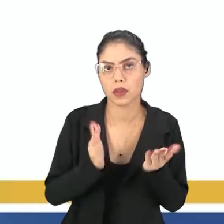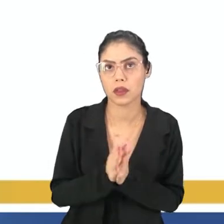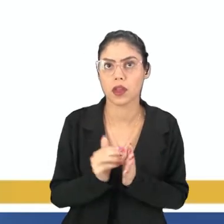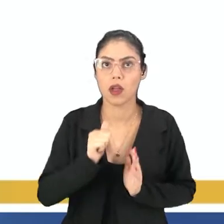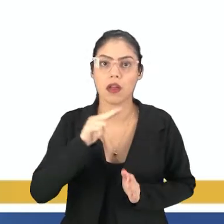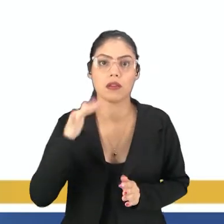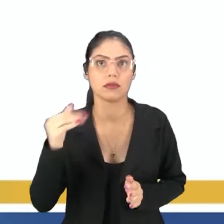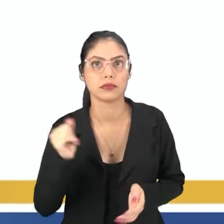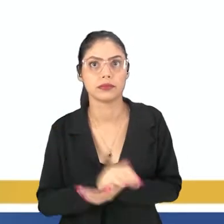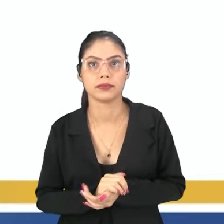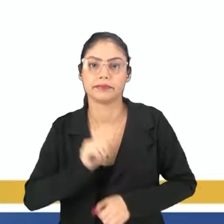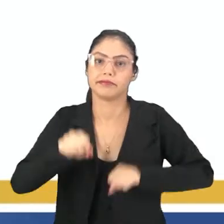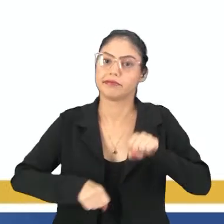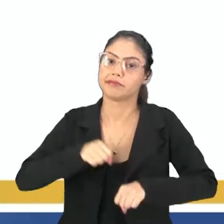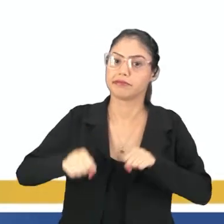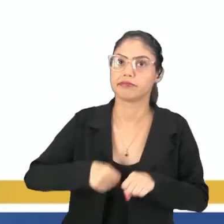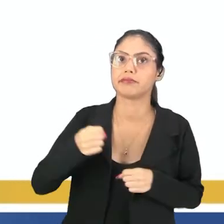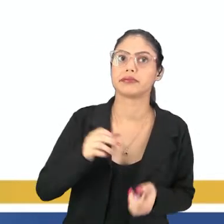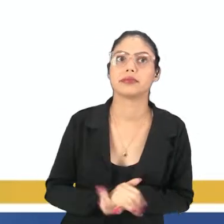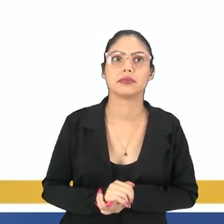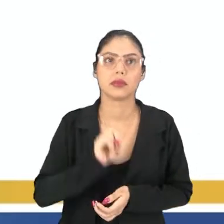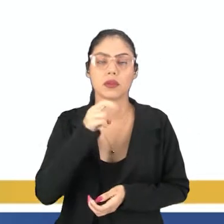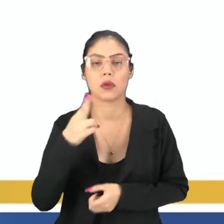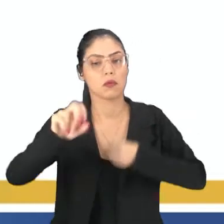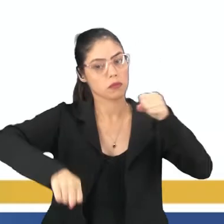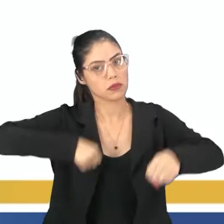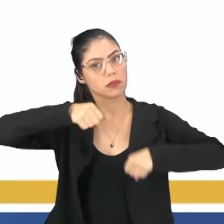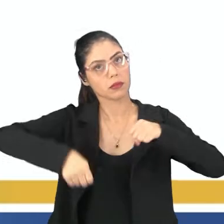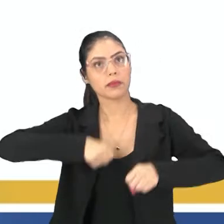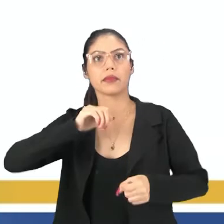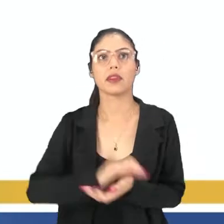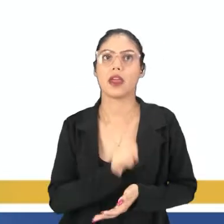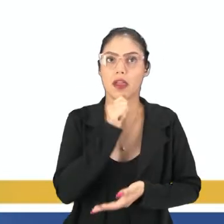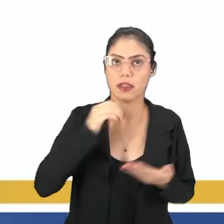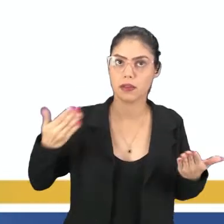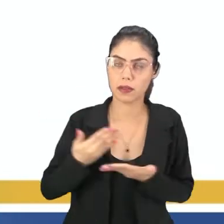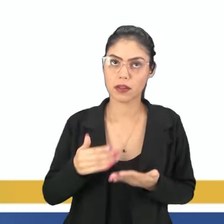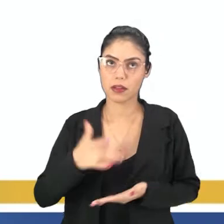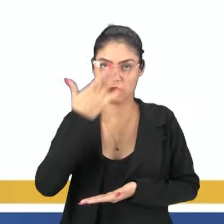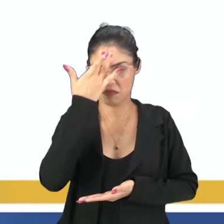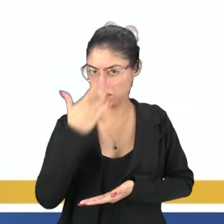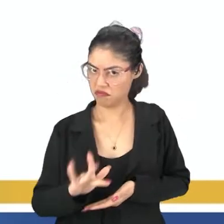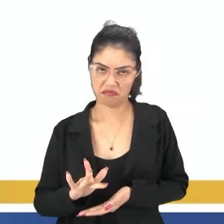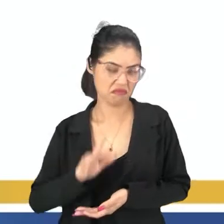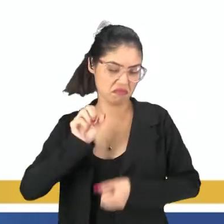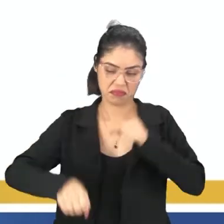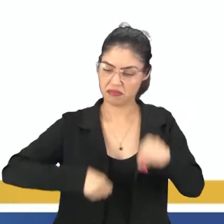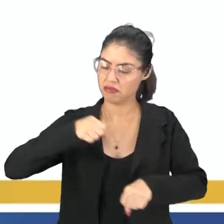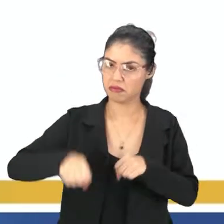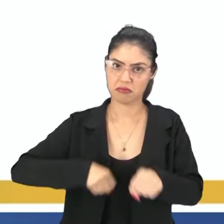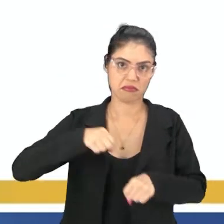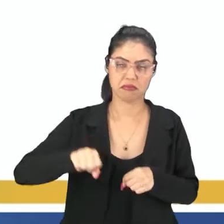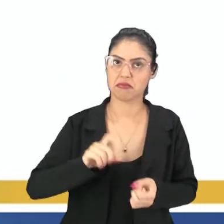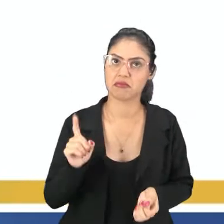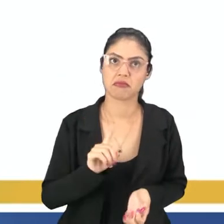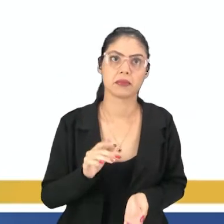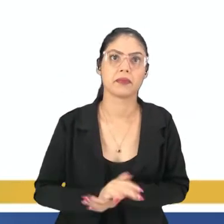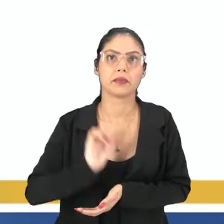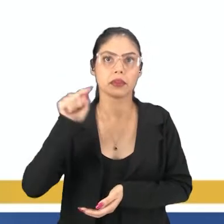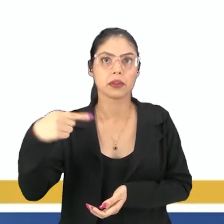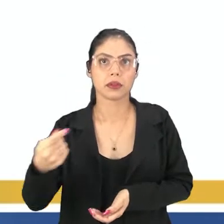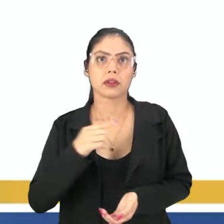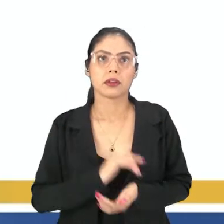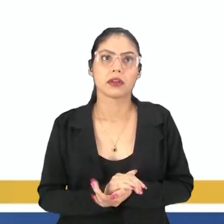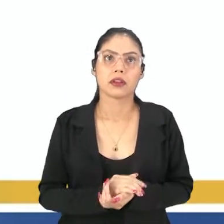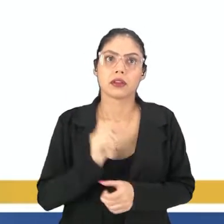pobre, nunca tive velocípede ou bicicleta. Ainda hoje não sei andar de bicicleta.